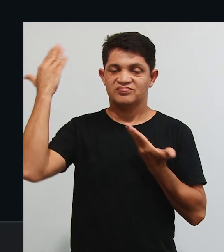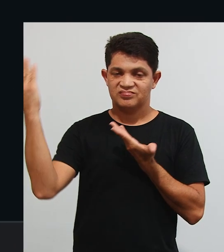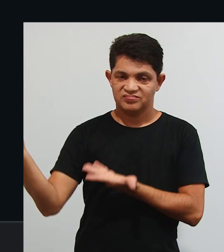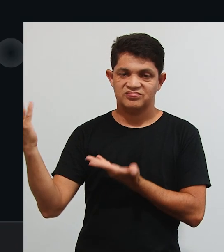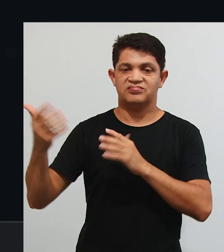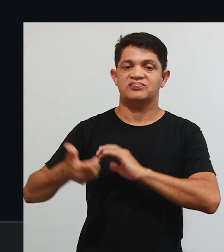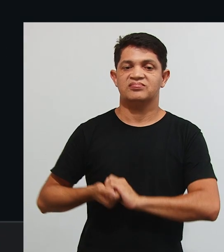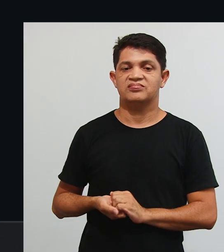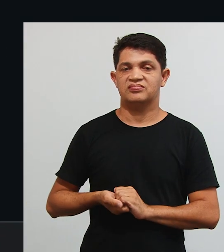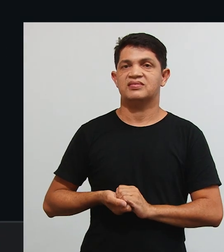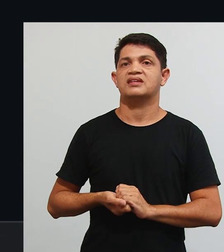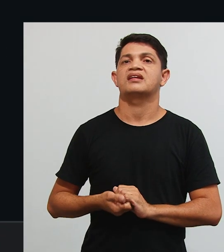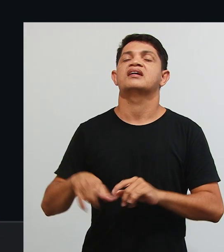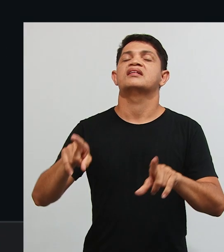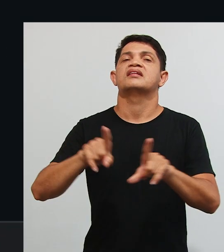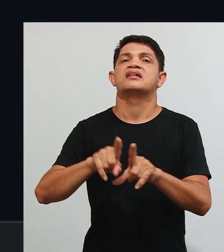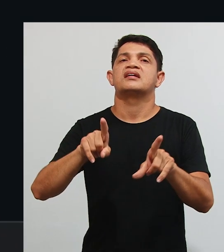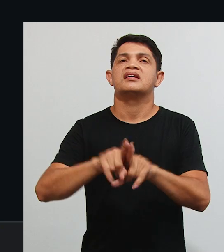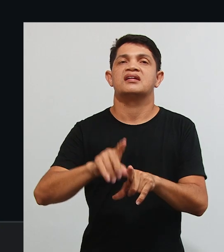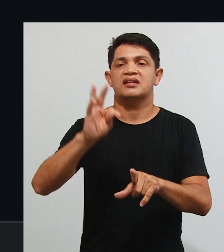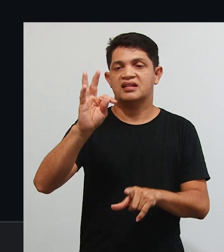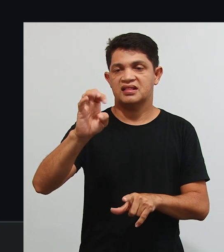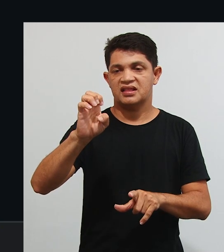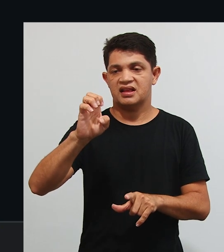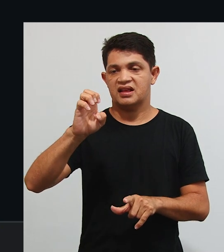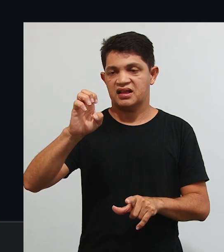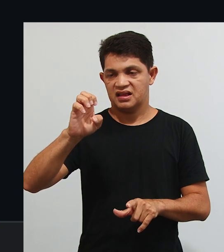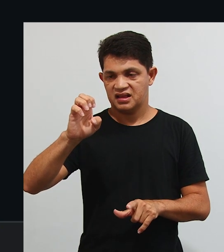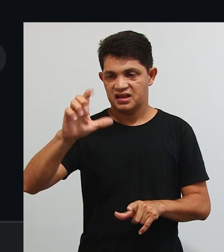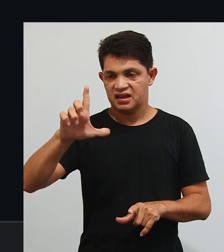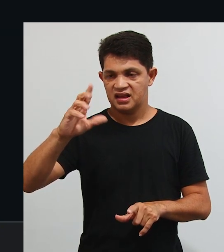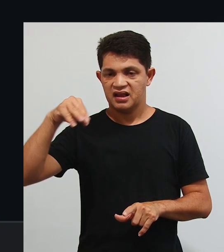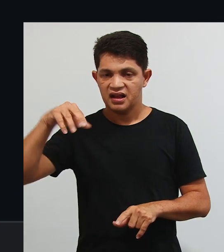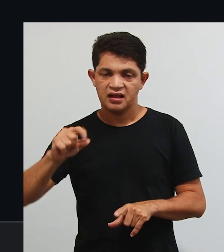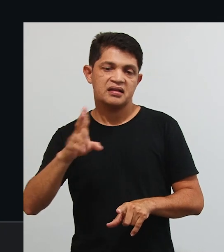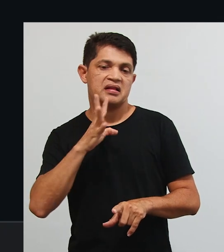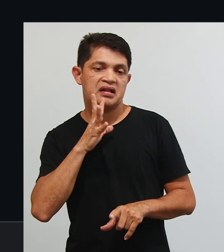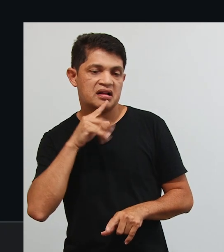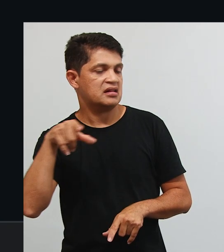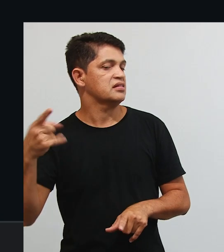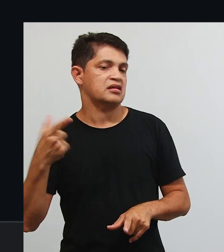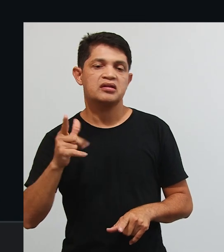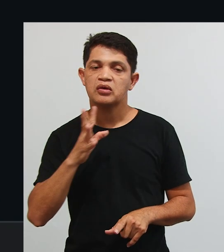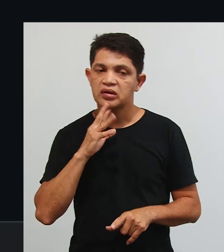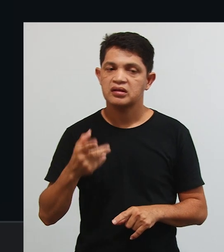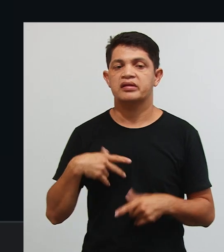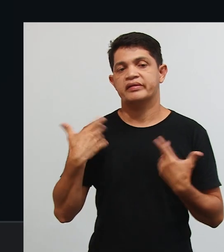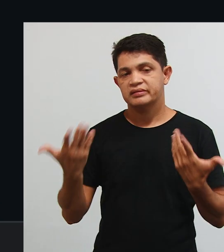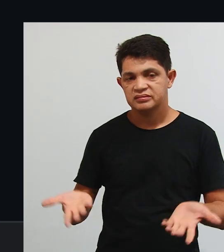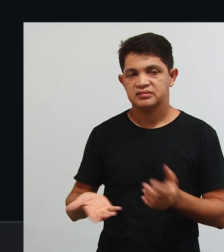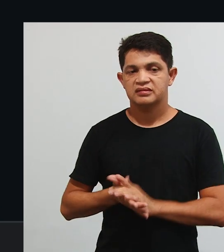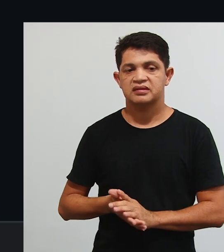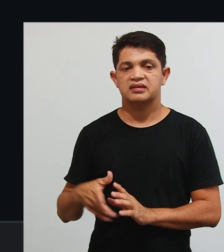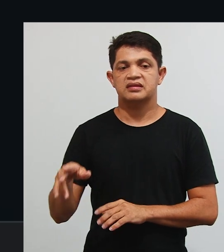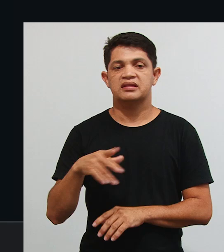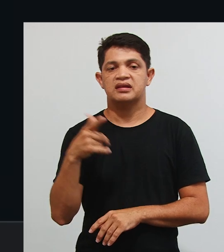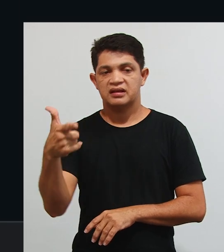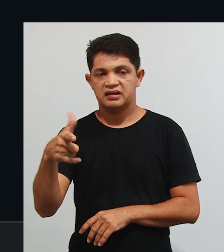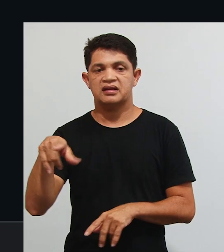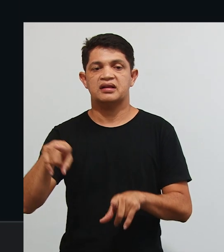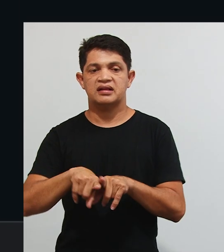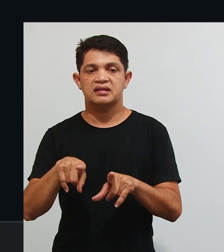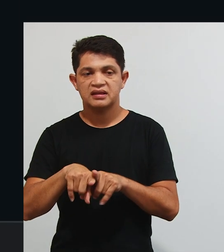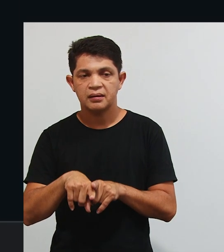intercultural. E tem também essa pessoa que vocês não conhecem, É claro, a professora